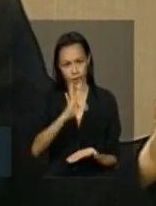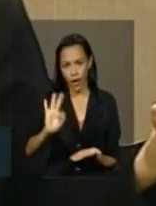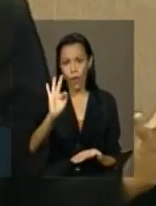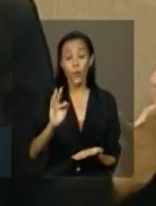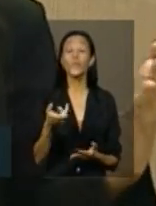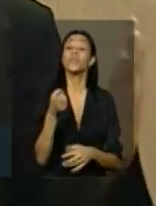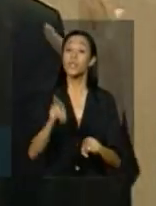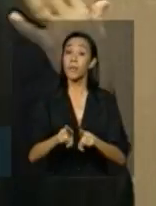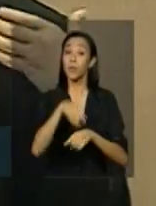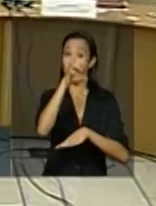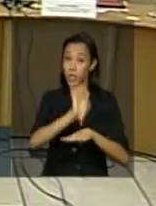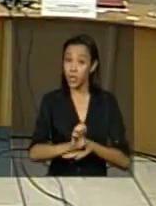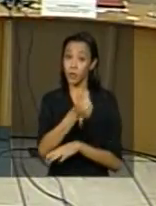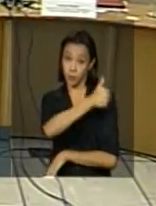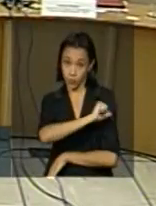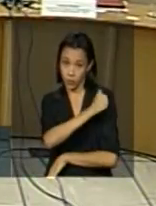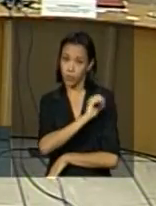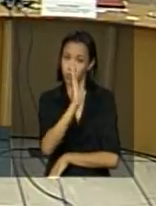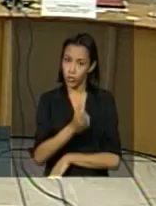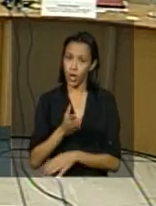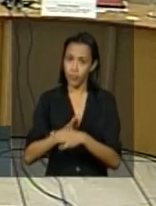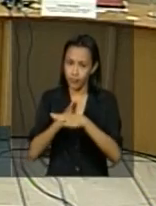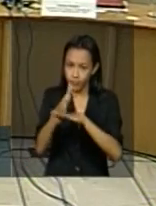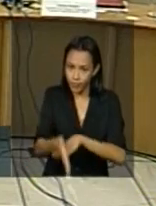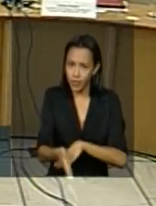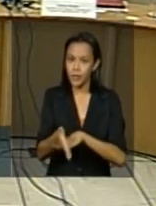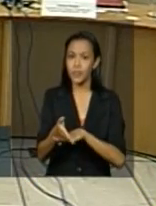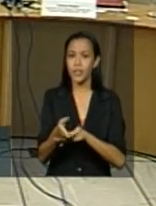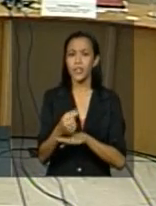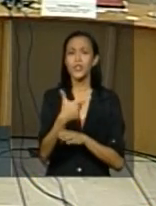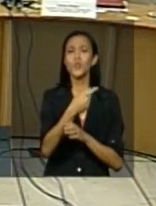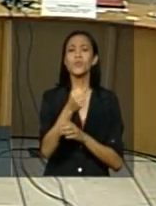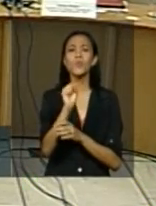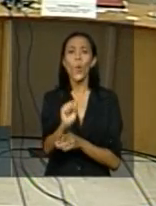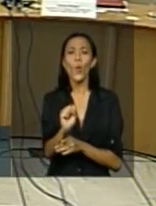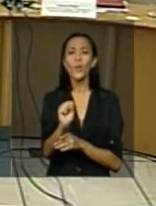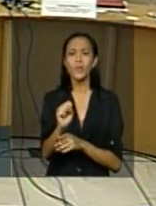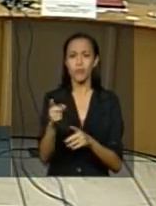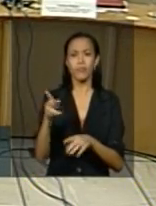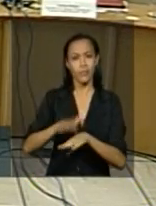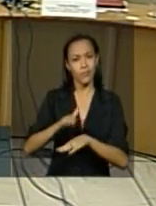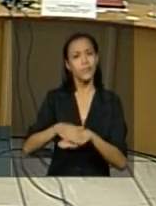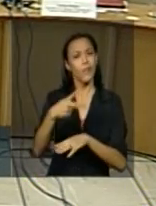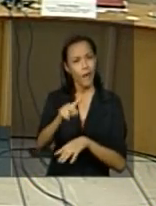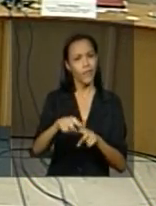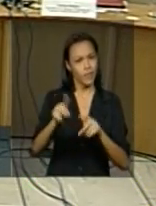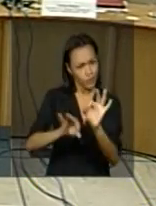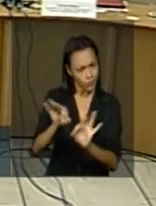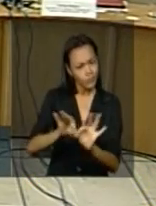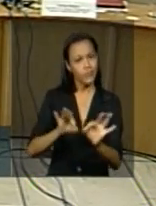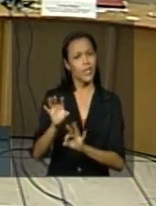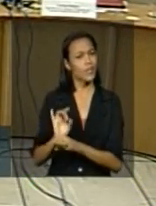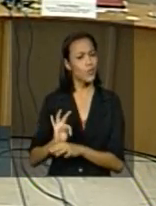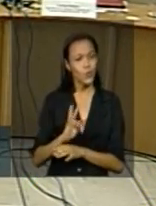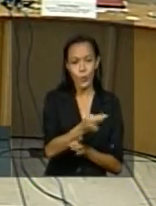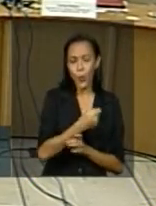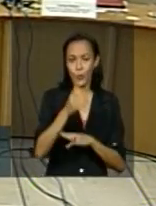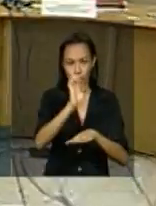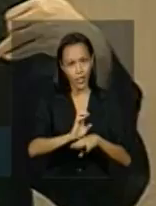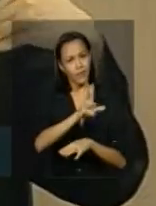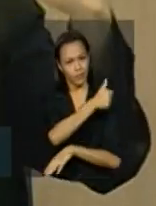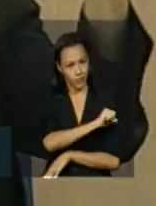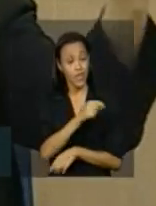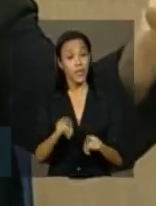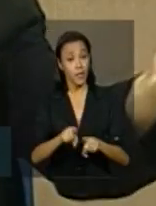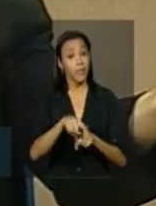Rio de Janeiro acessou recursos conosco aqui para elaborar em 2008 tá fazendo seu plano de todo o estado com a região metropolitana etc a